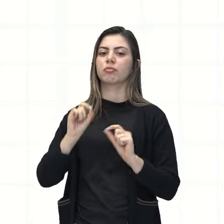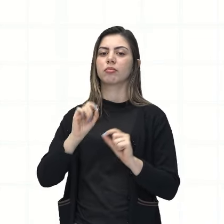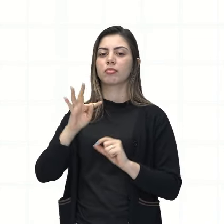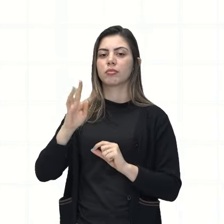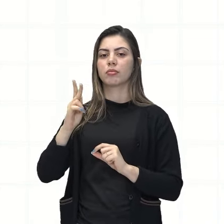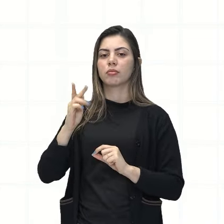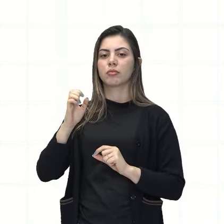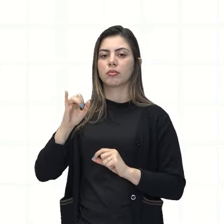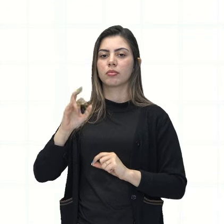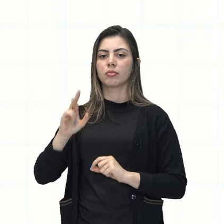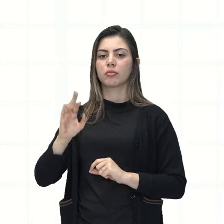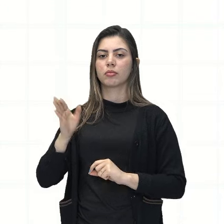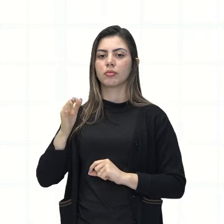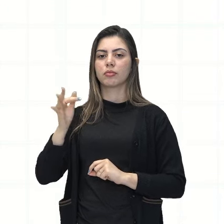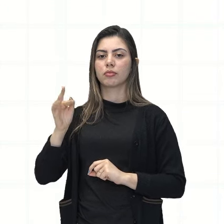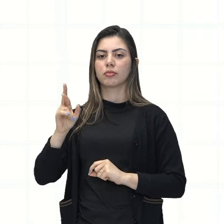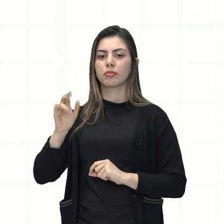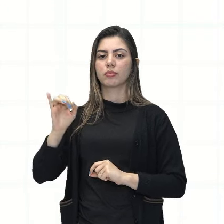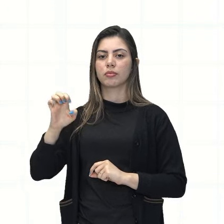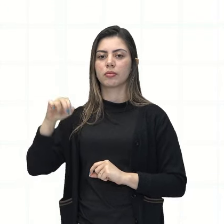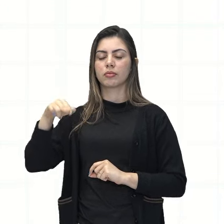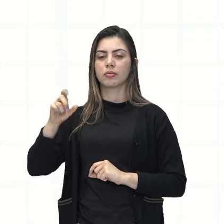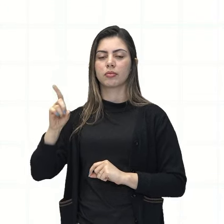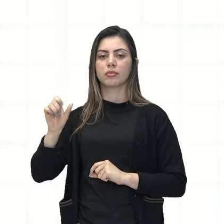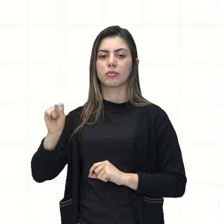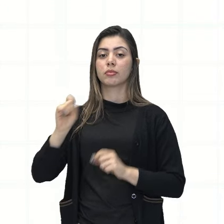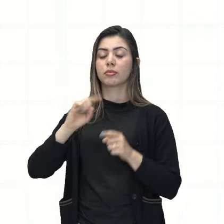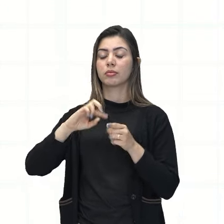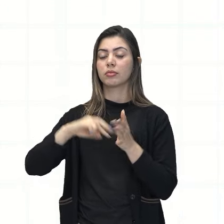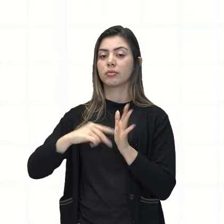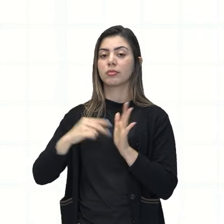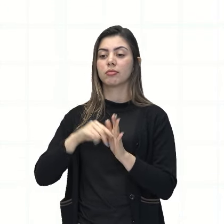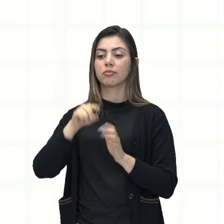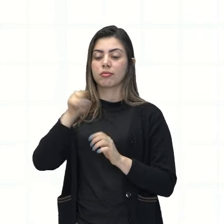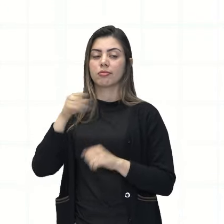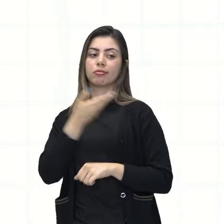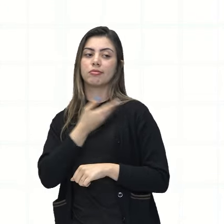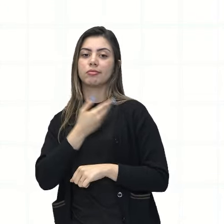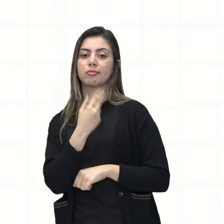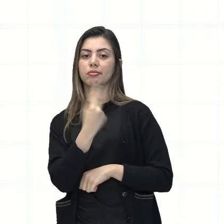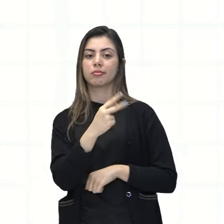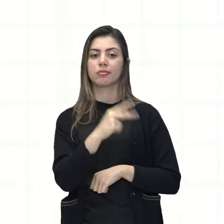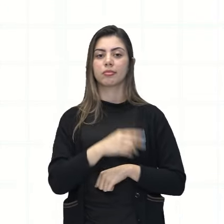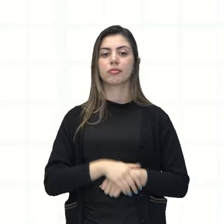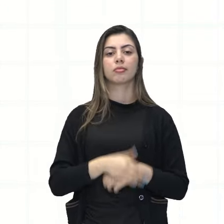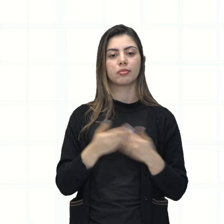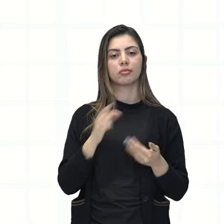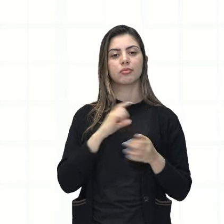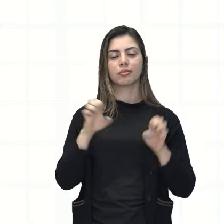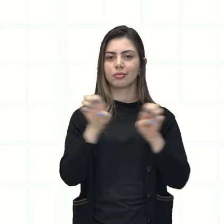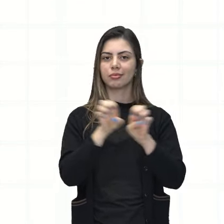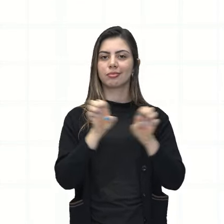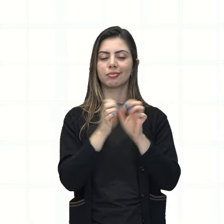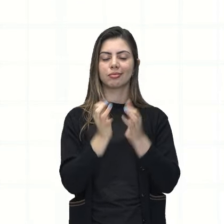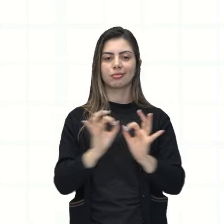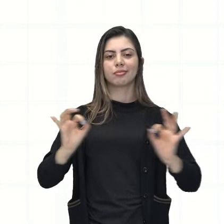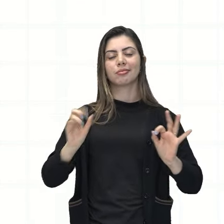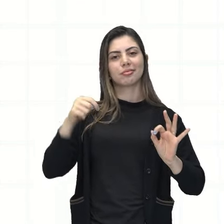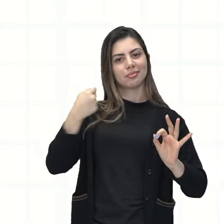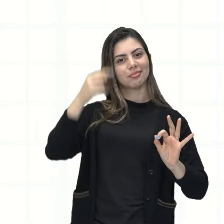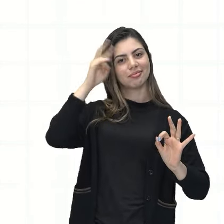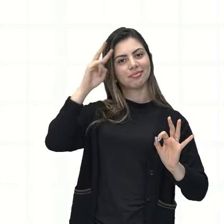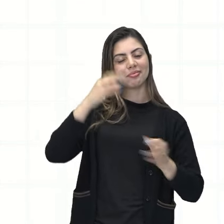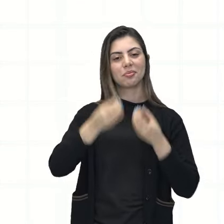amigos deles, certo? E aqui nós temos todos os elementos para a gente não se perder. E para a gente relembrar